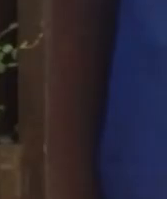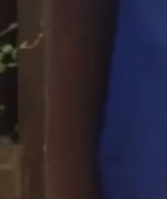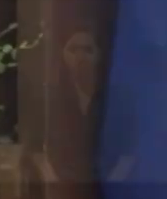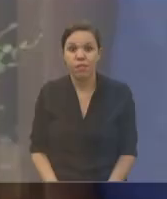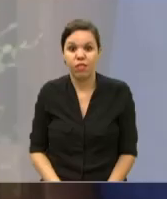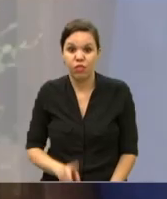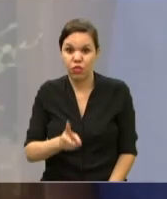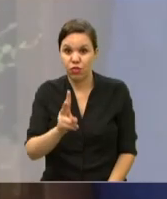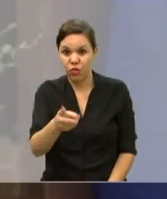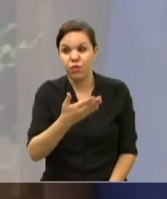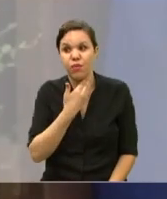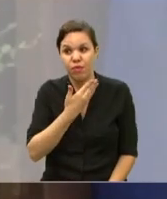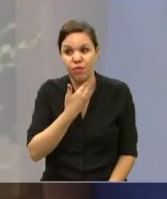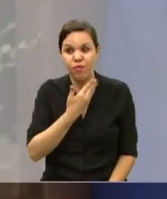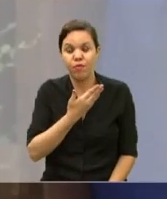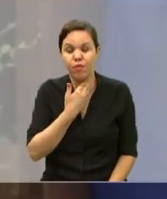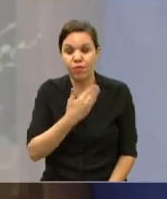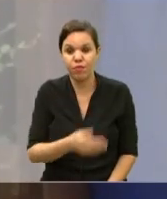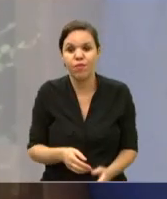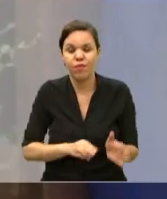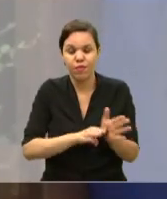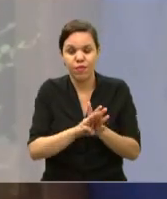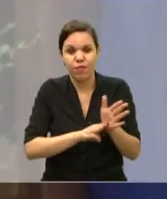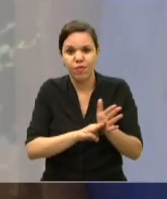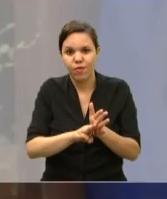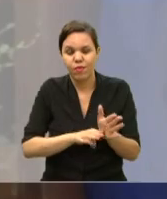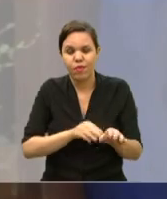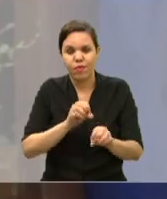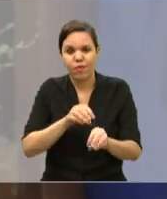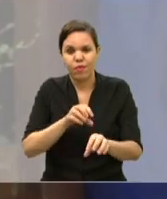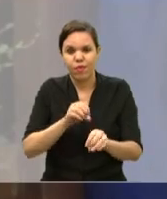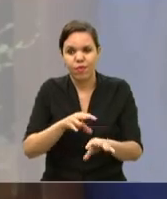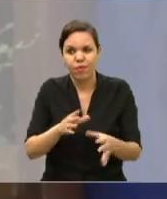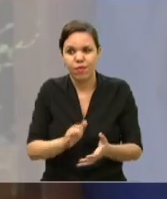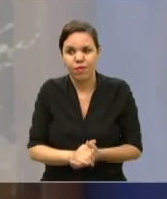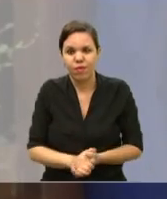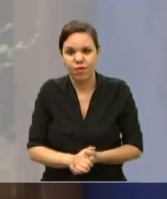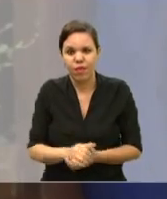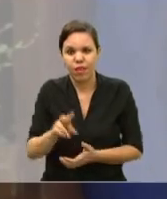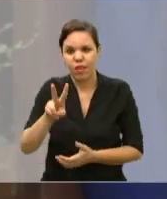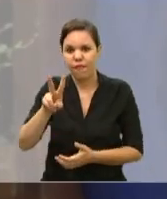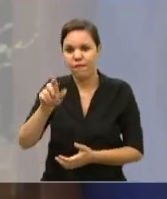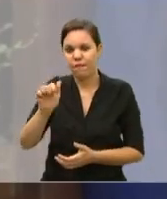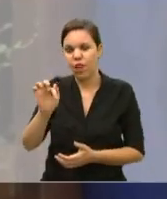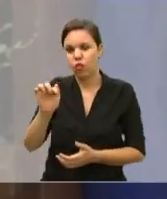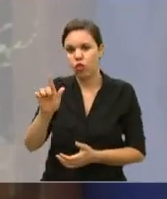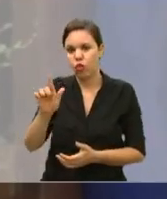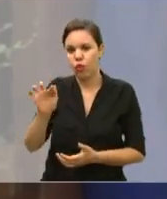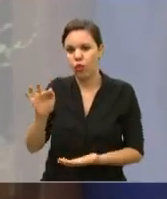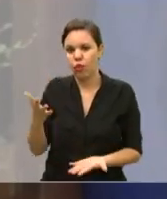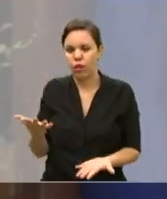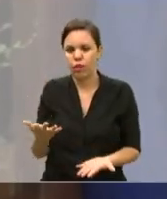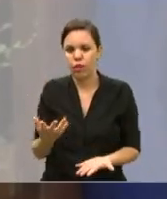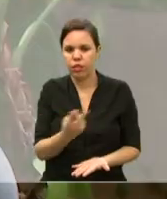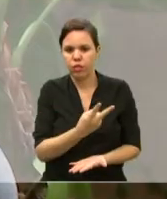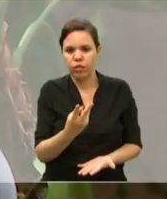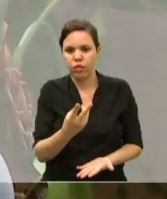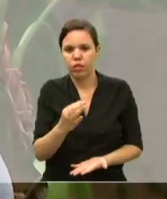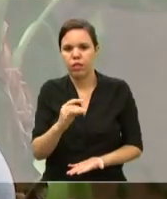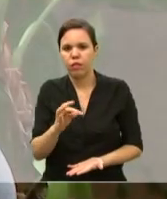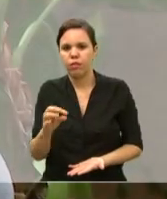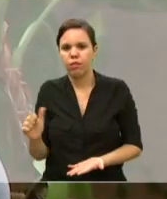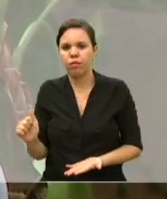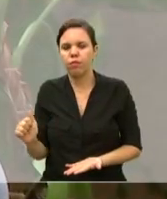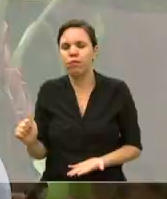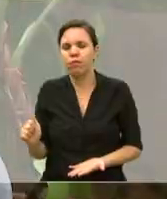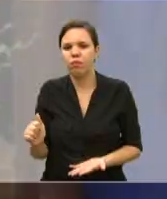A gente vai continuar falando sobre essa metodologia de ensino, a metodologia Waldorf. Aqui comigo estão a Rosana e a Cristiane, tudo bem? Tudo